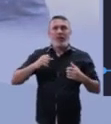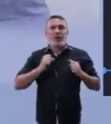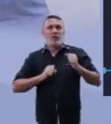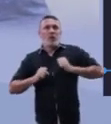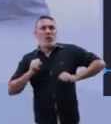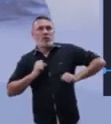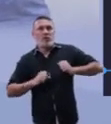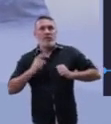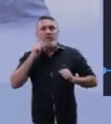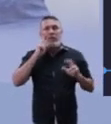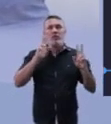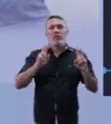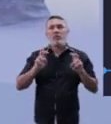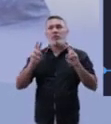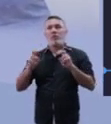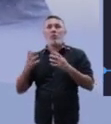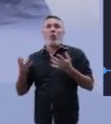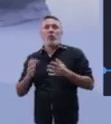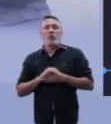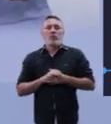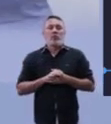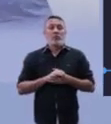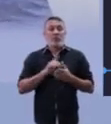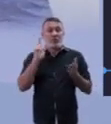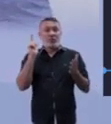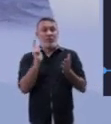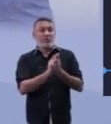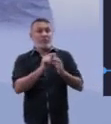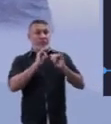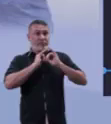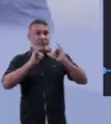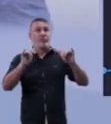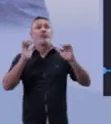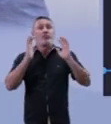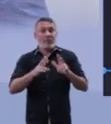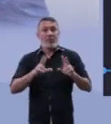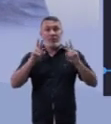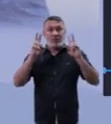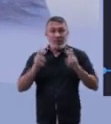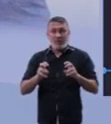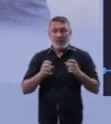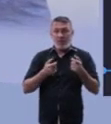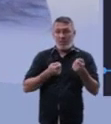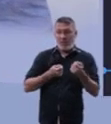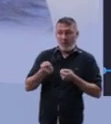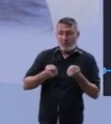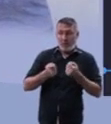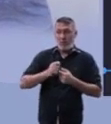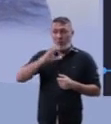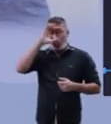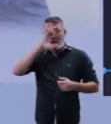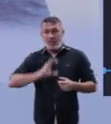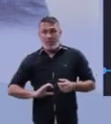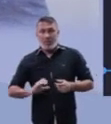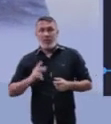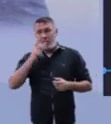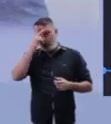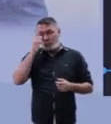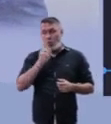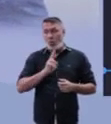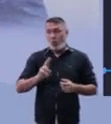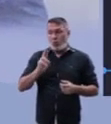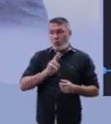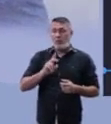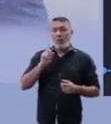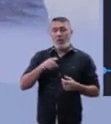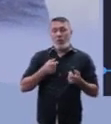ansioso, esperando aquela ansiedade, esperando o tema. E quando o jornal só disponibilizou o tema, manipulação do comportamento do